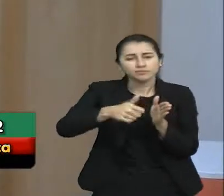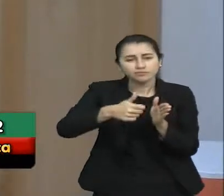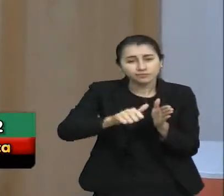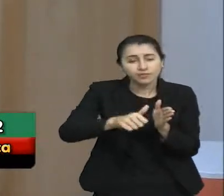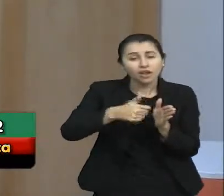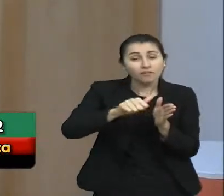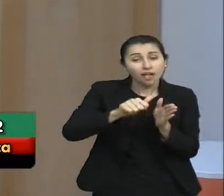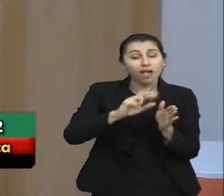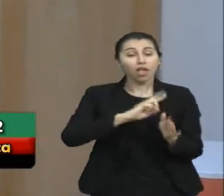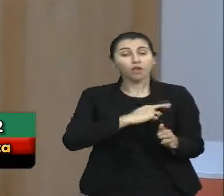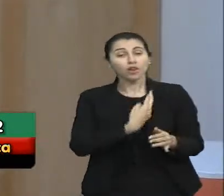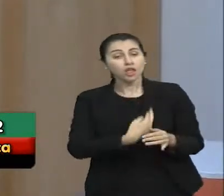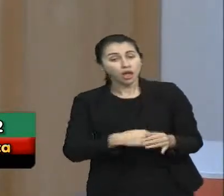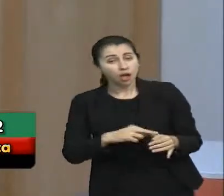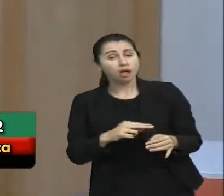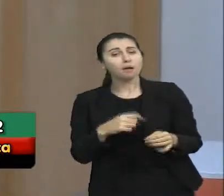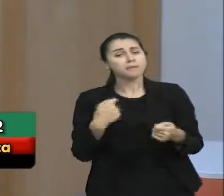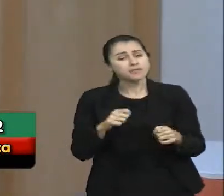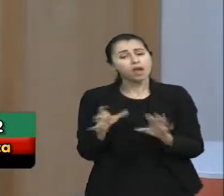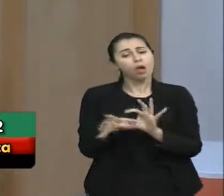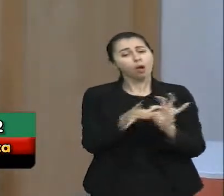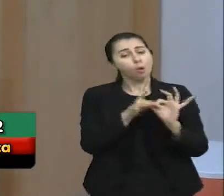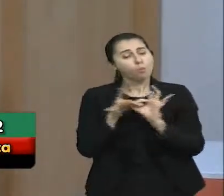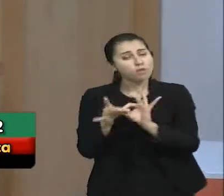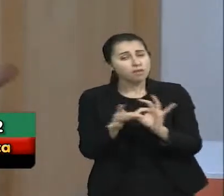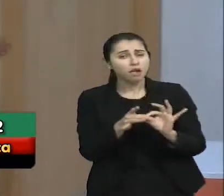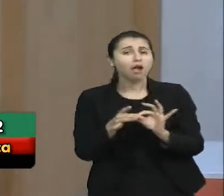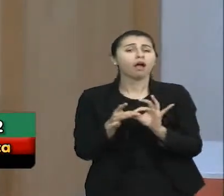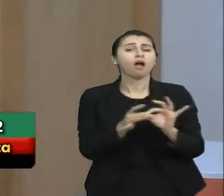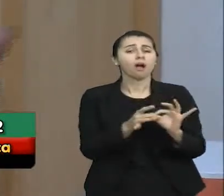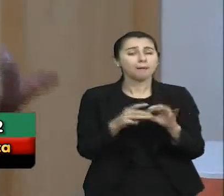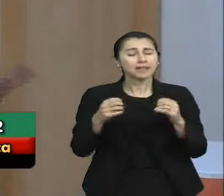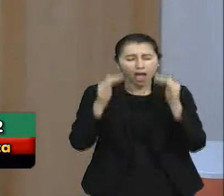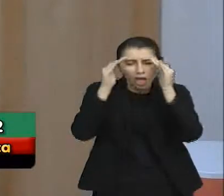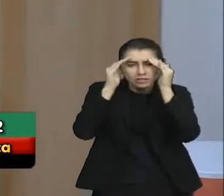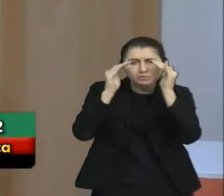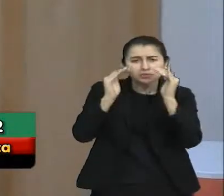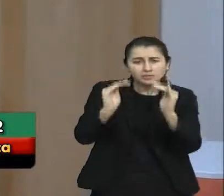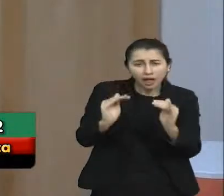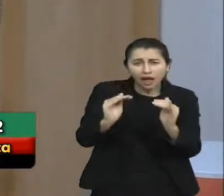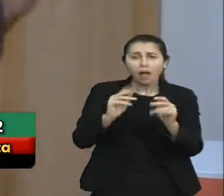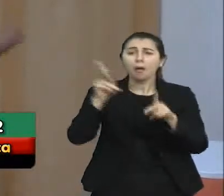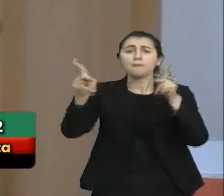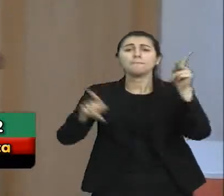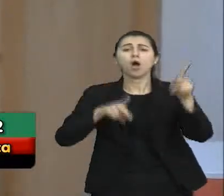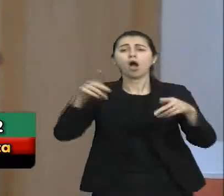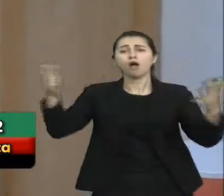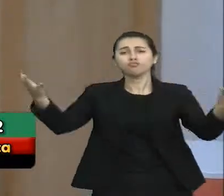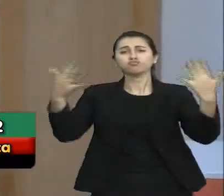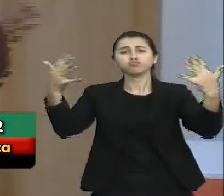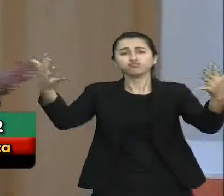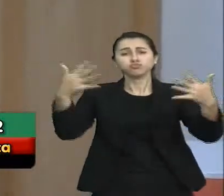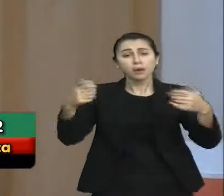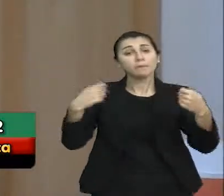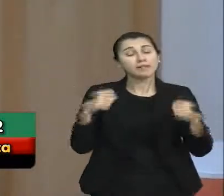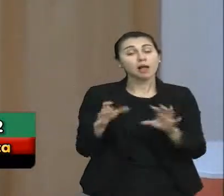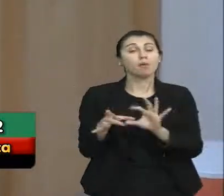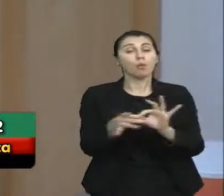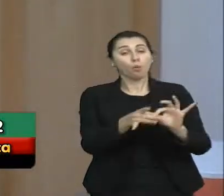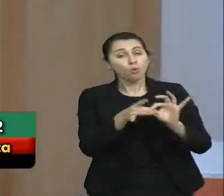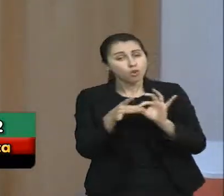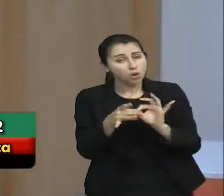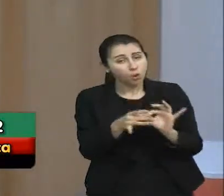religiões, para que haja união, para que haja os povos, para trazer os povos, que nós precisamos de união, precisamos, e ele é